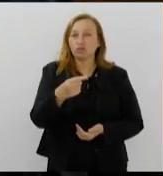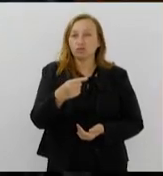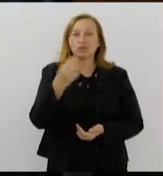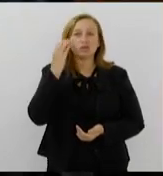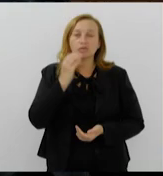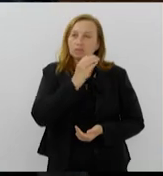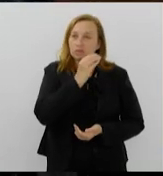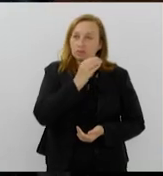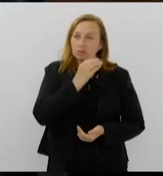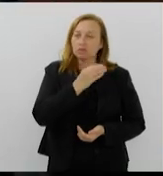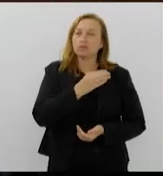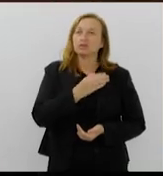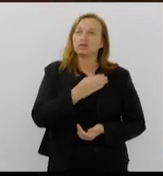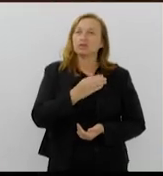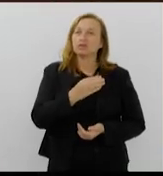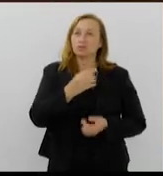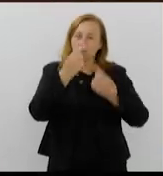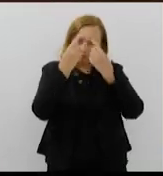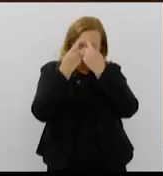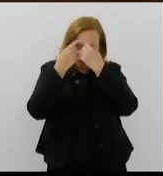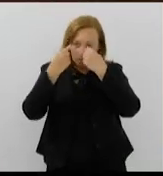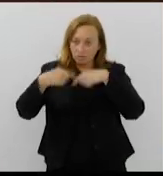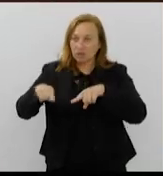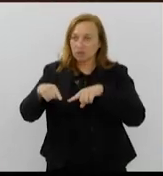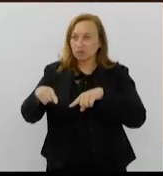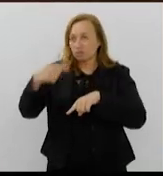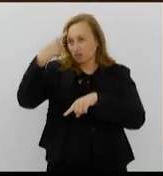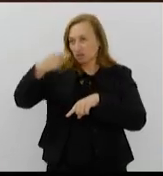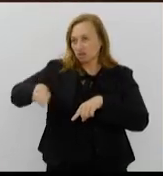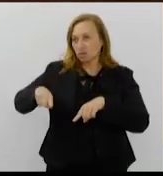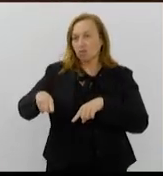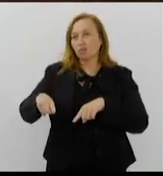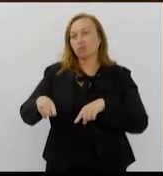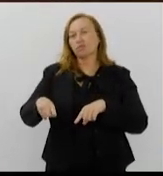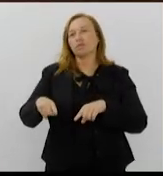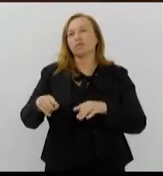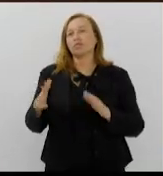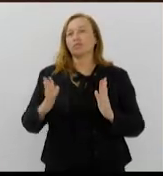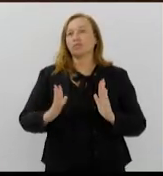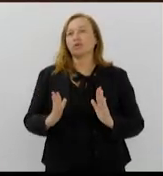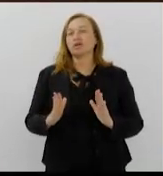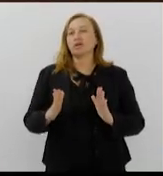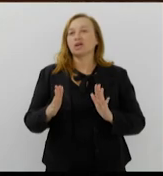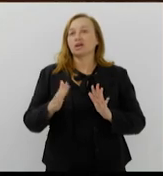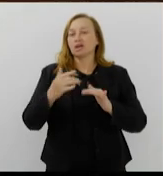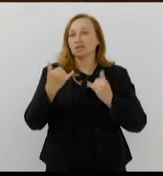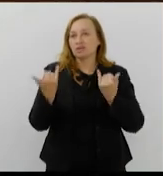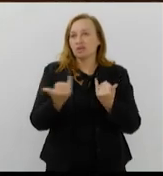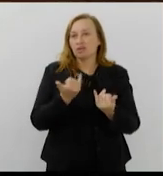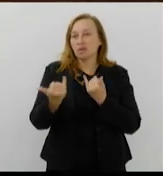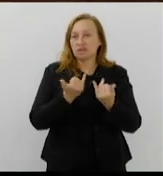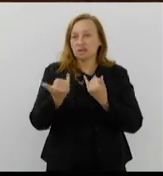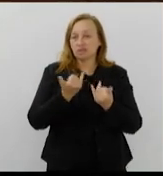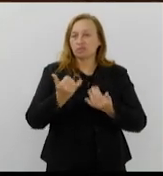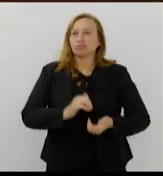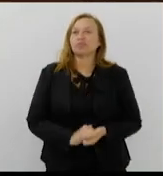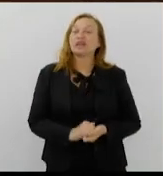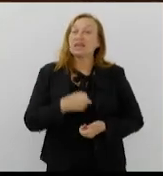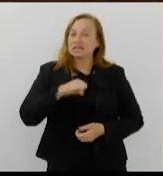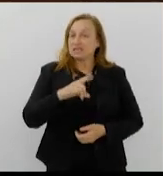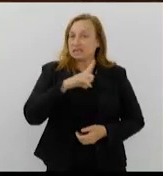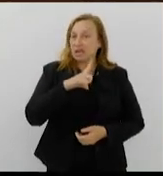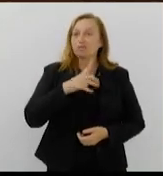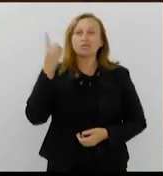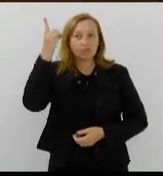para terminar, presidente, como eu estava dizendo aqui, se tem um deputado hoje que